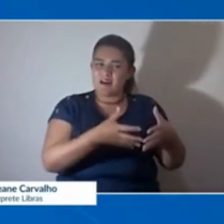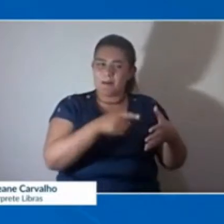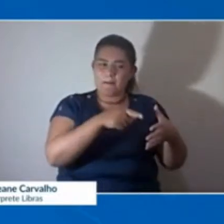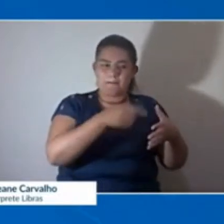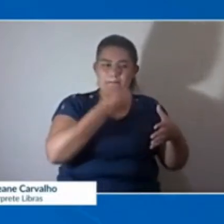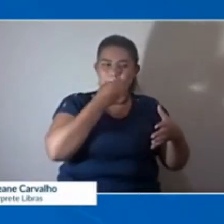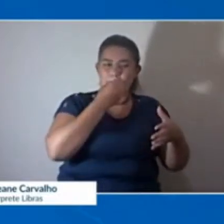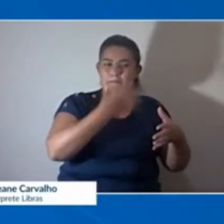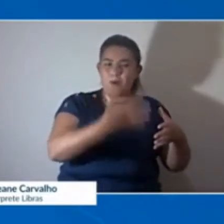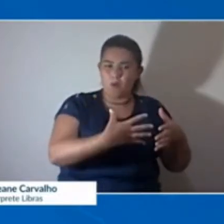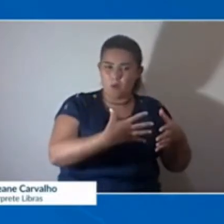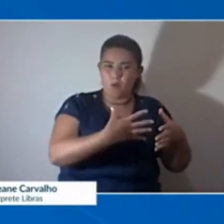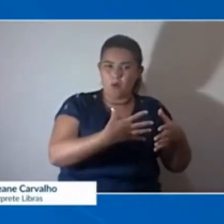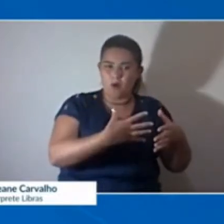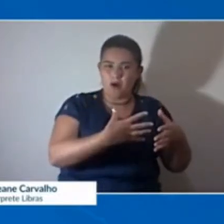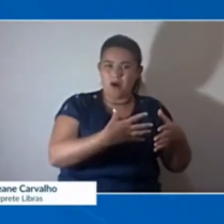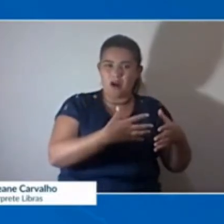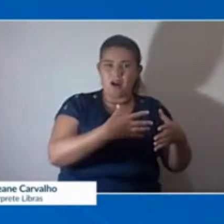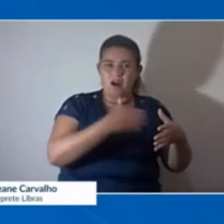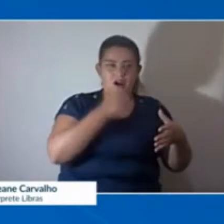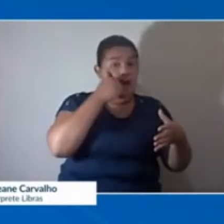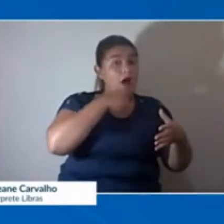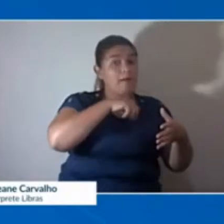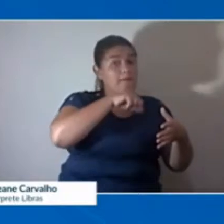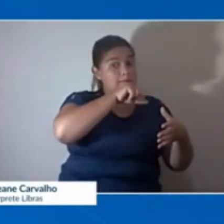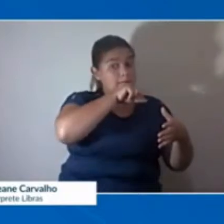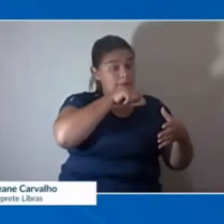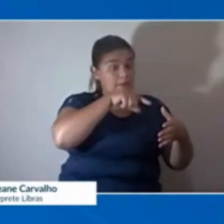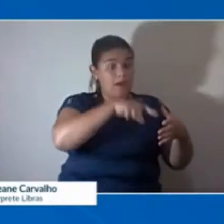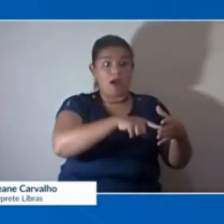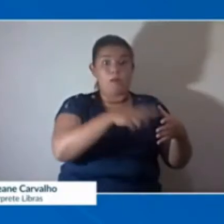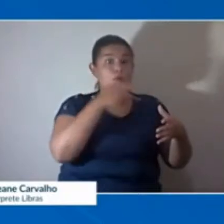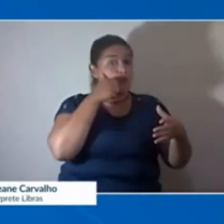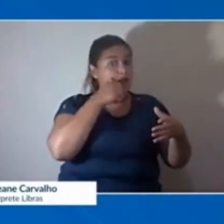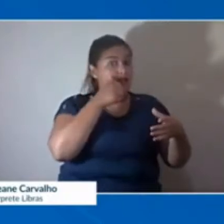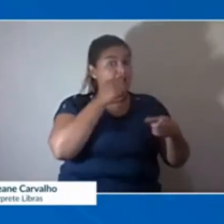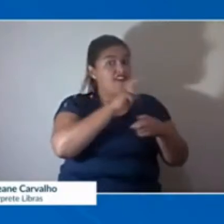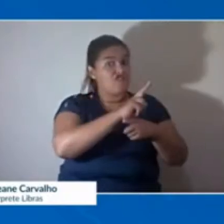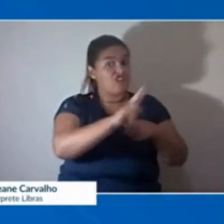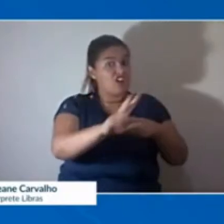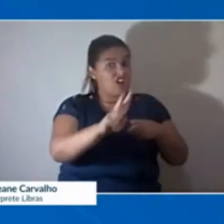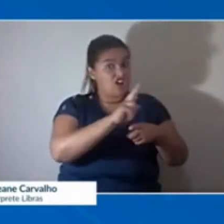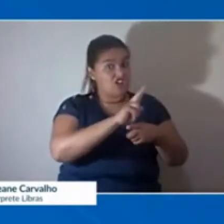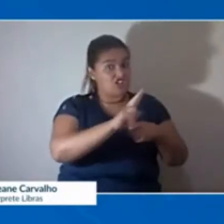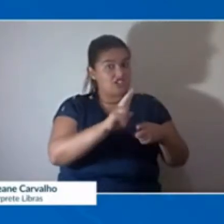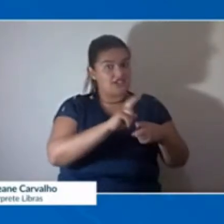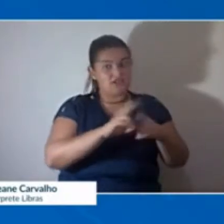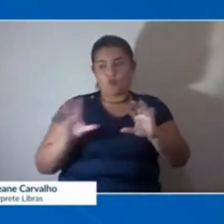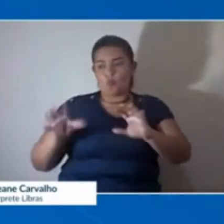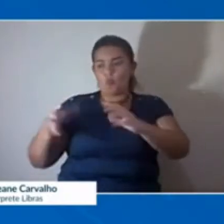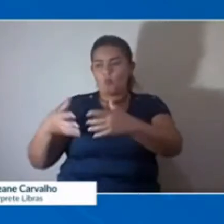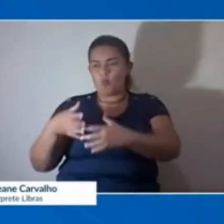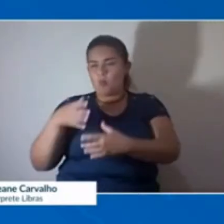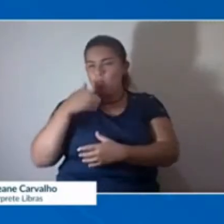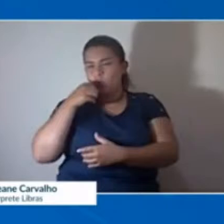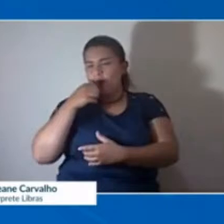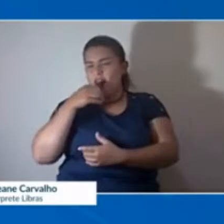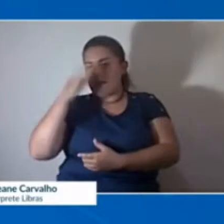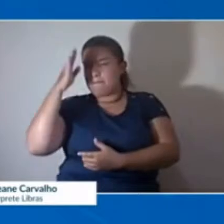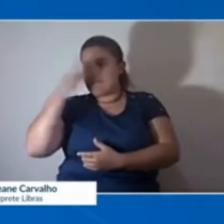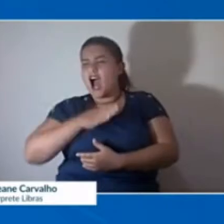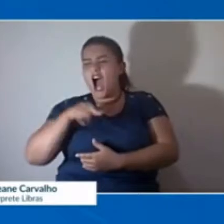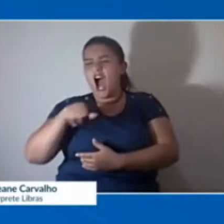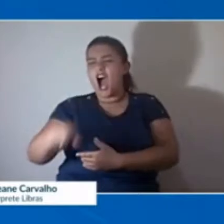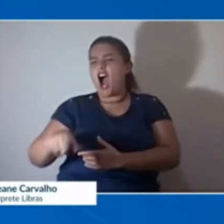que são as mães, né? As virgens, né? As más, que são as mulheres fatais,